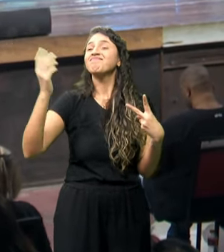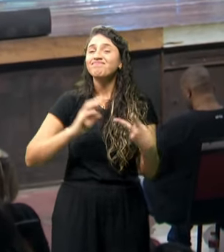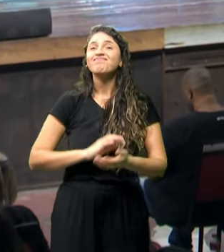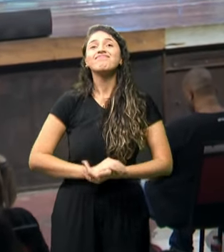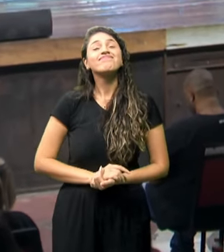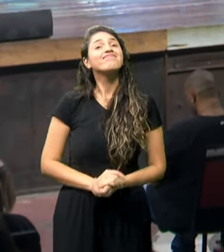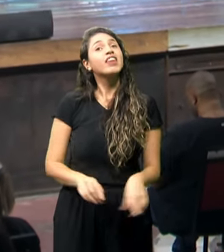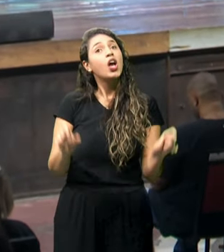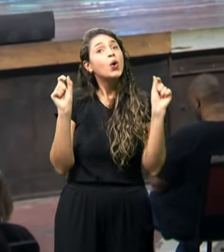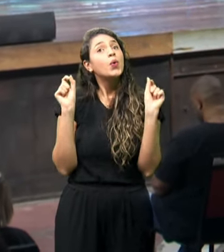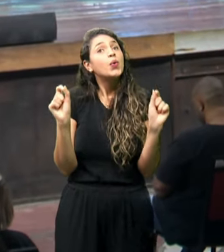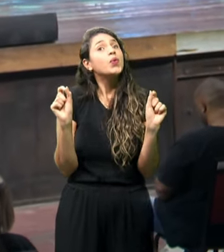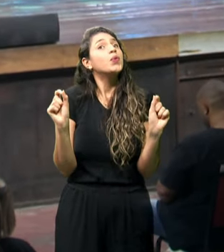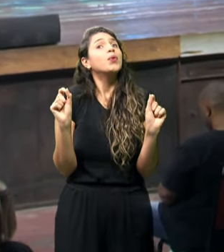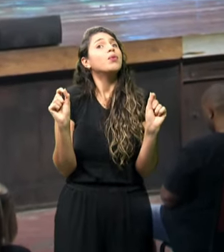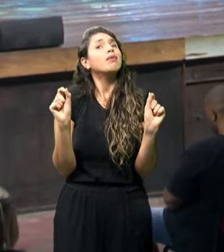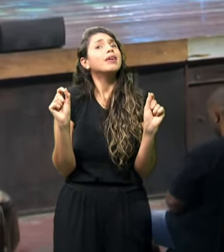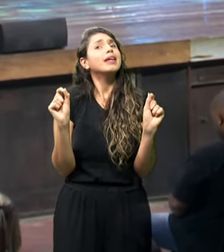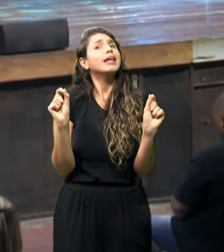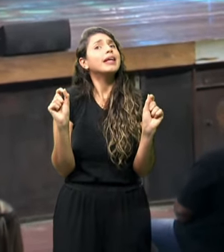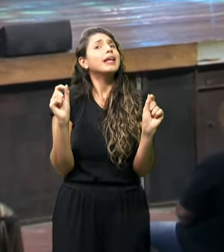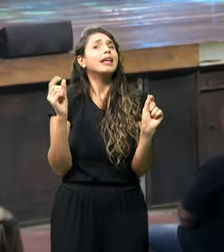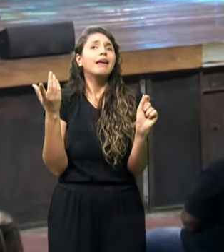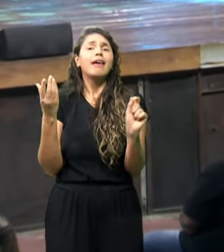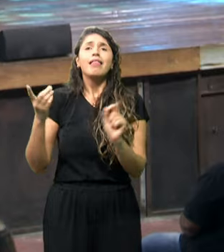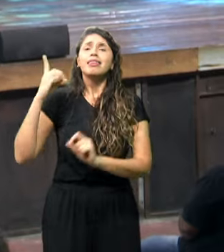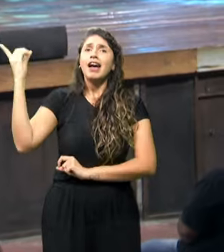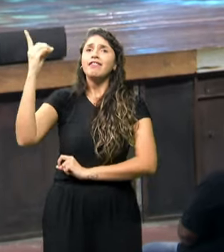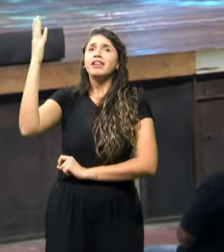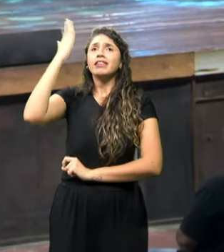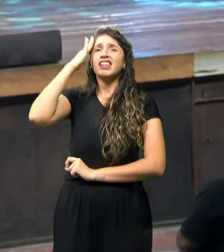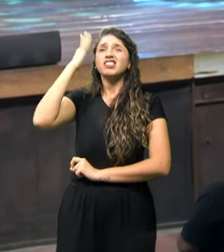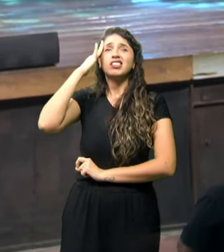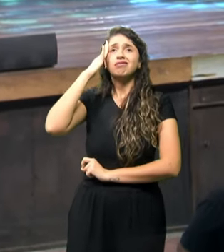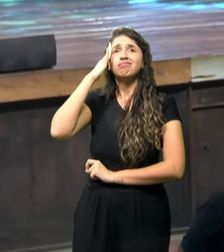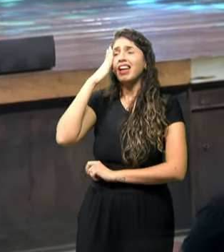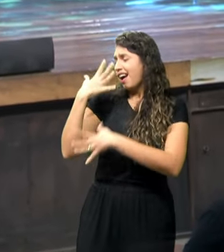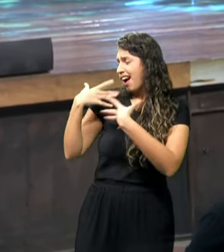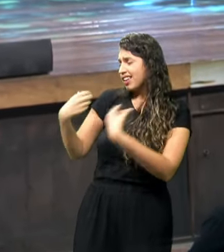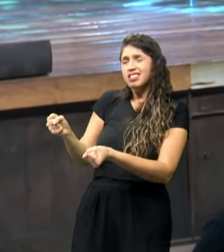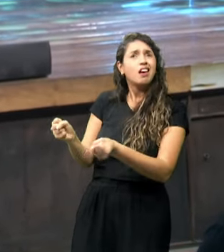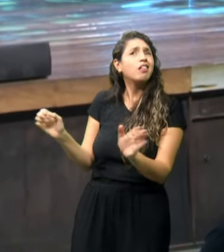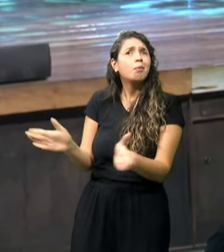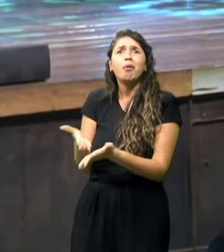O que que a vida dizia para Davi? Se conforme com a pobreza da tua casa.